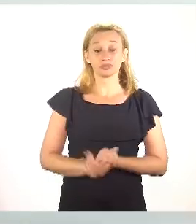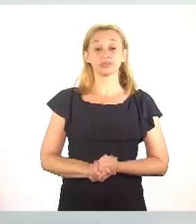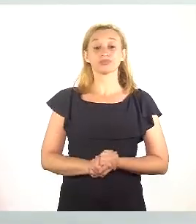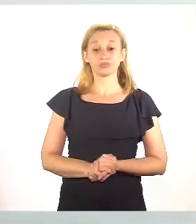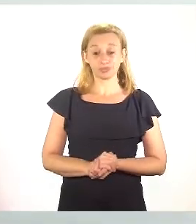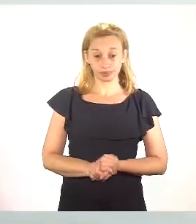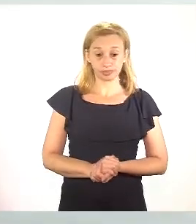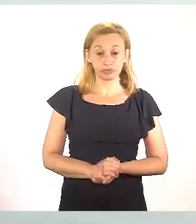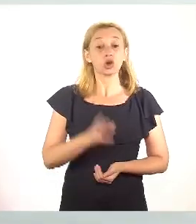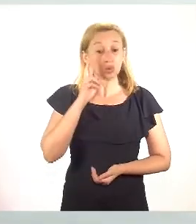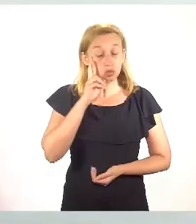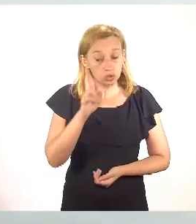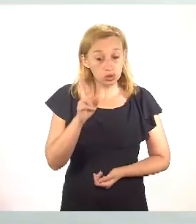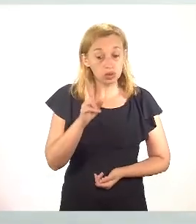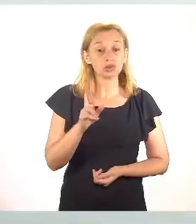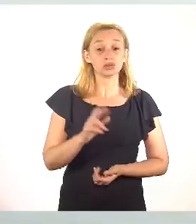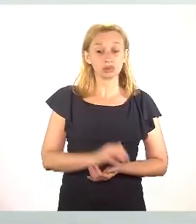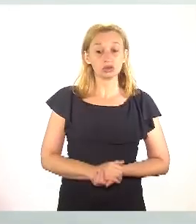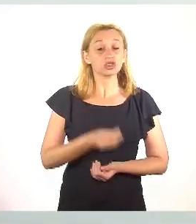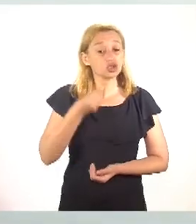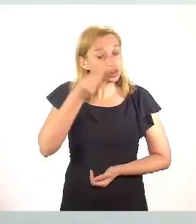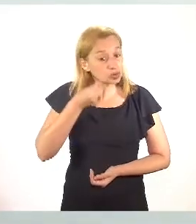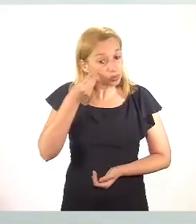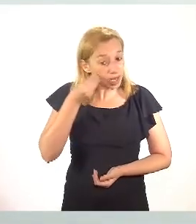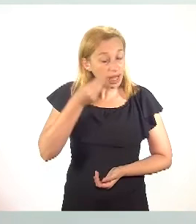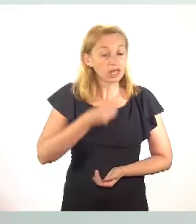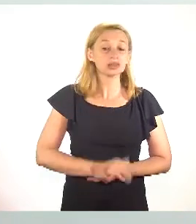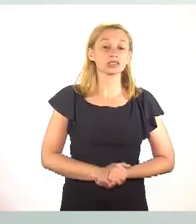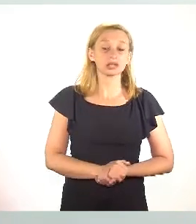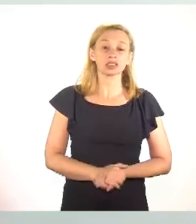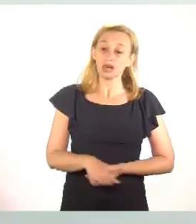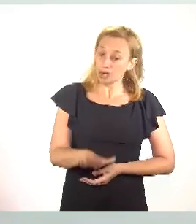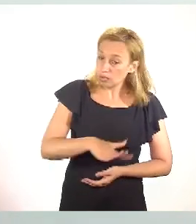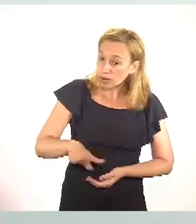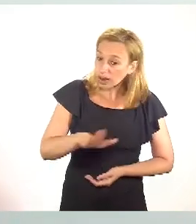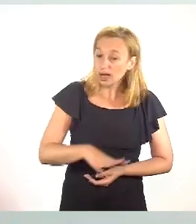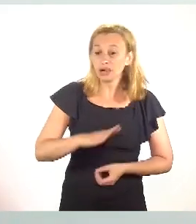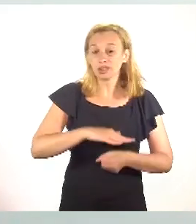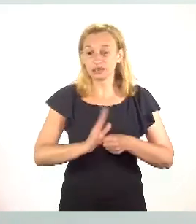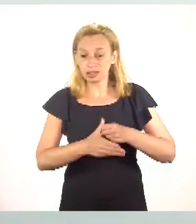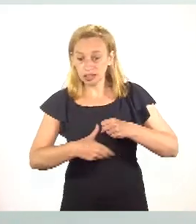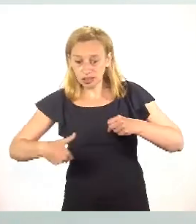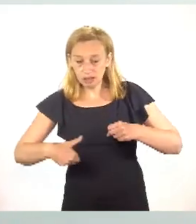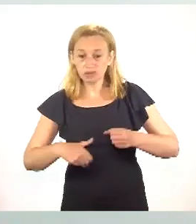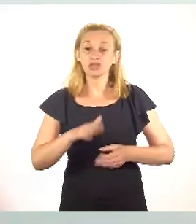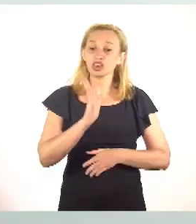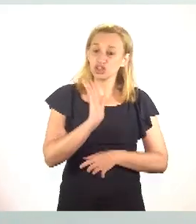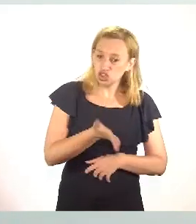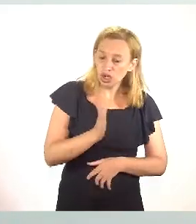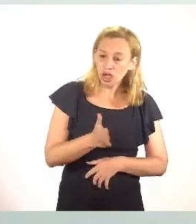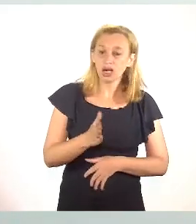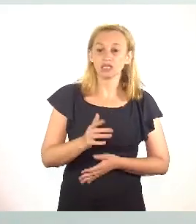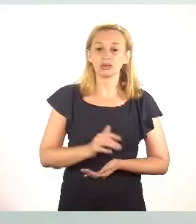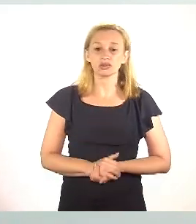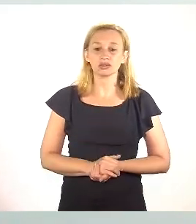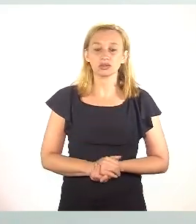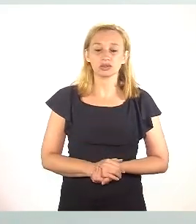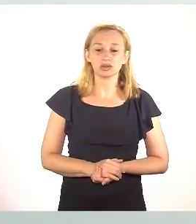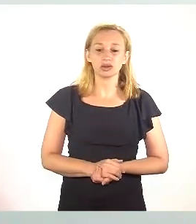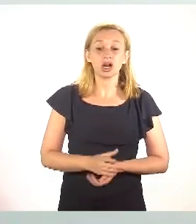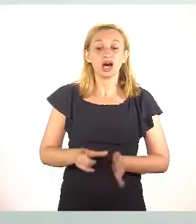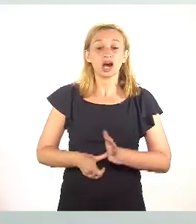especificamente o senhor teve essa experiência com a área de saneamento, já que o senhor vinha da área de